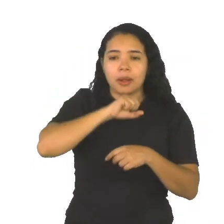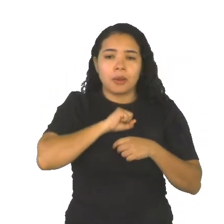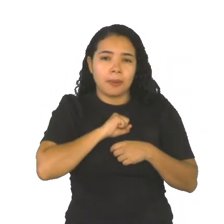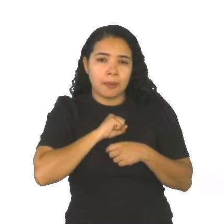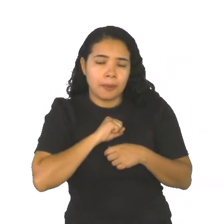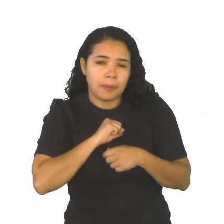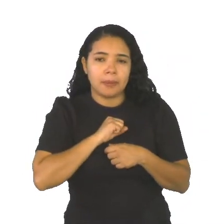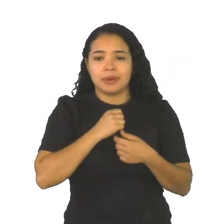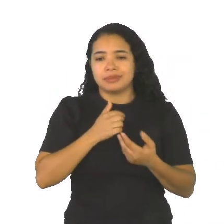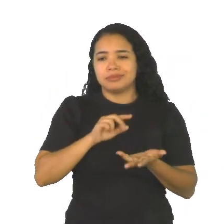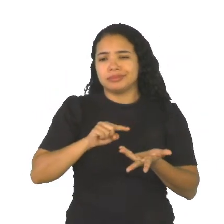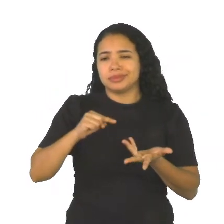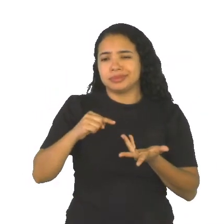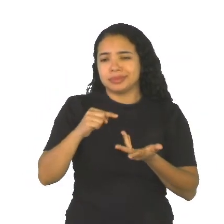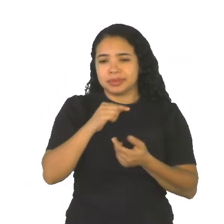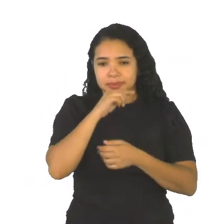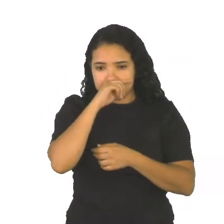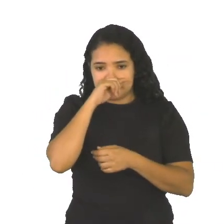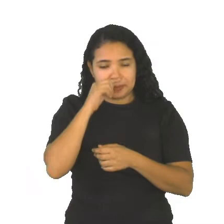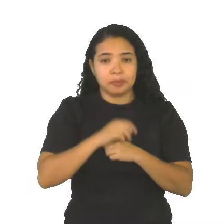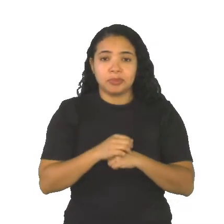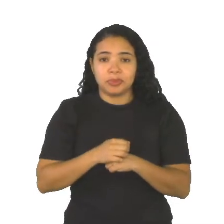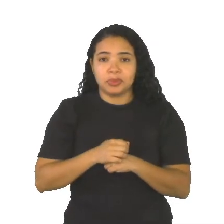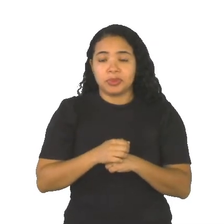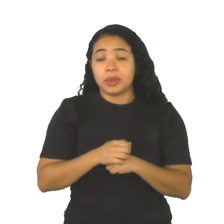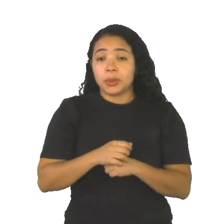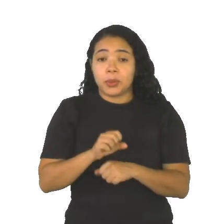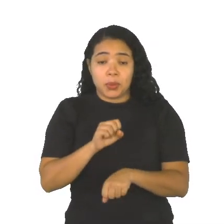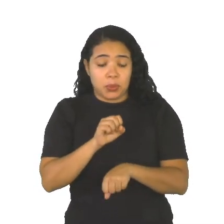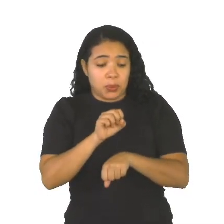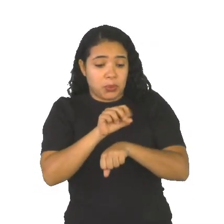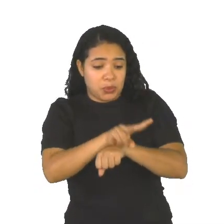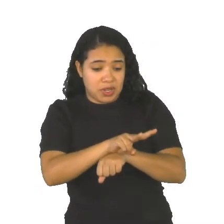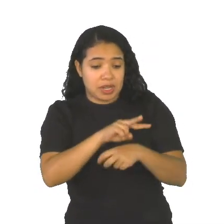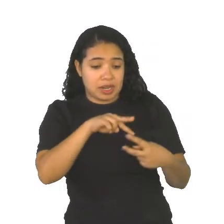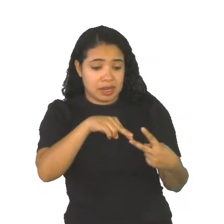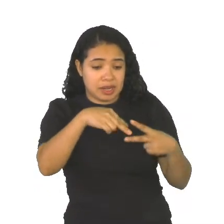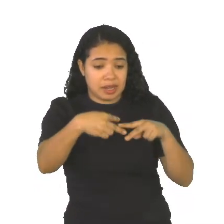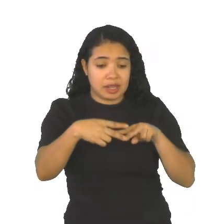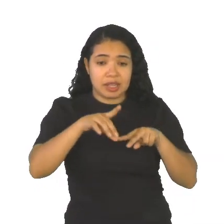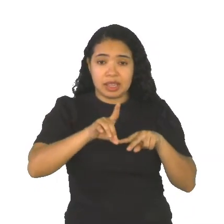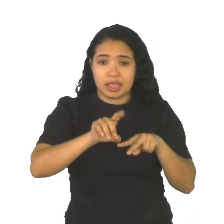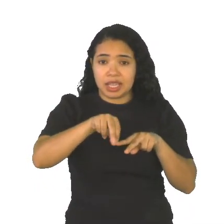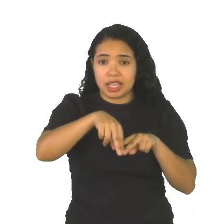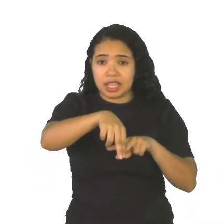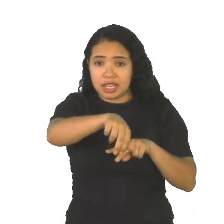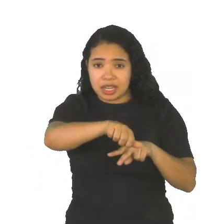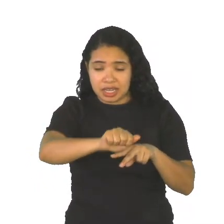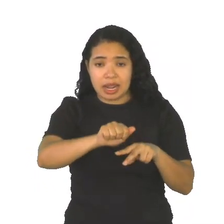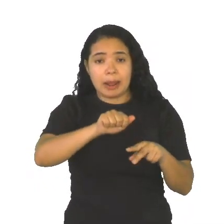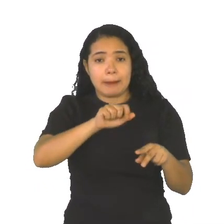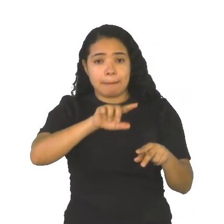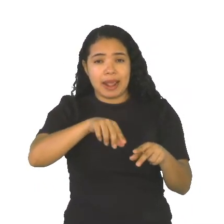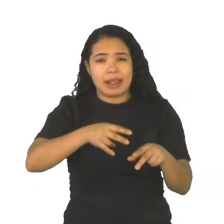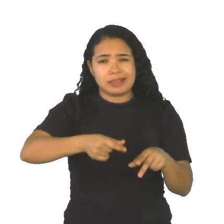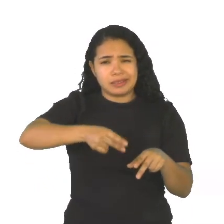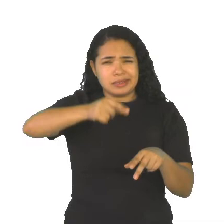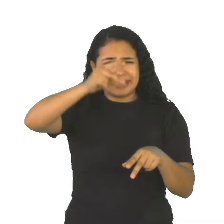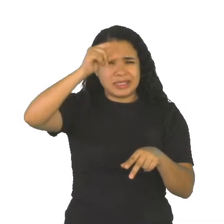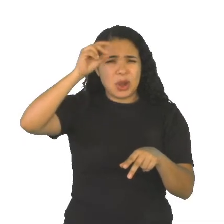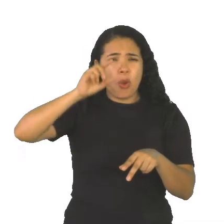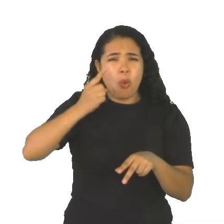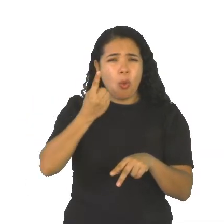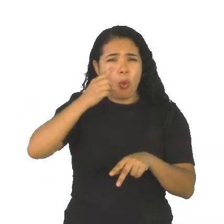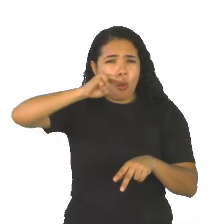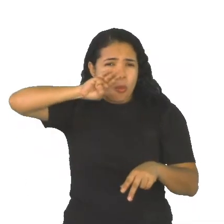cientistas suspeitam que um grande vírus baseado em DNA tenha residido dentro de uma célula bacteriana há mais de 1 bilhão de anos atrás, para